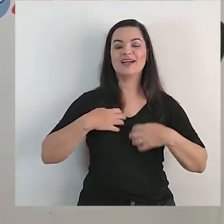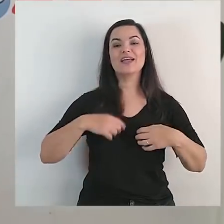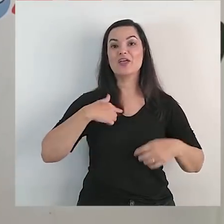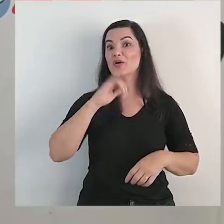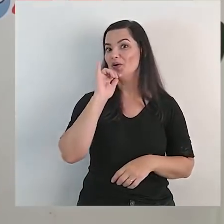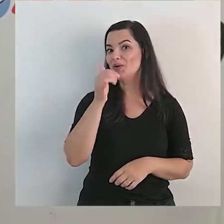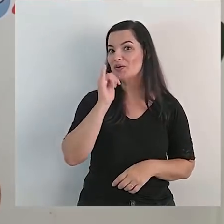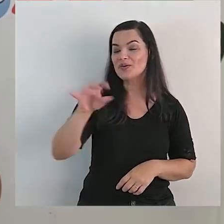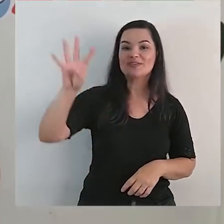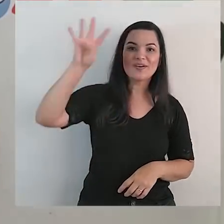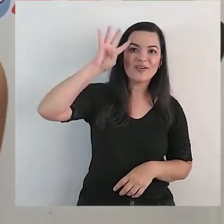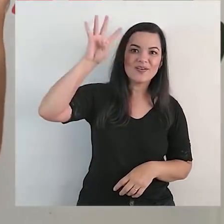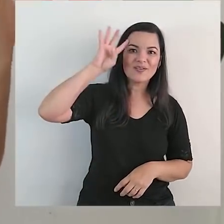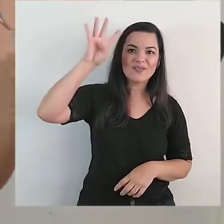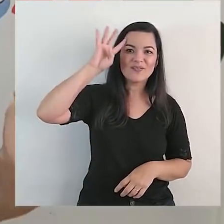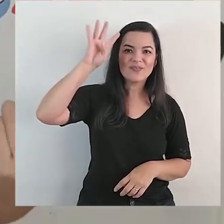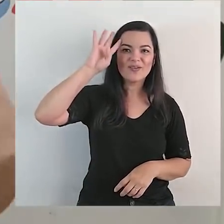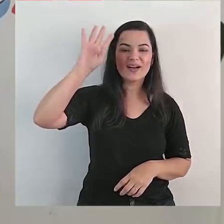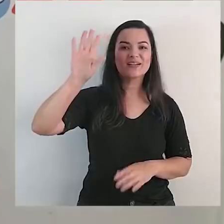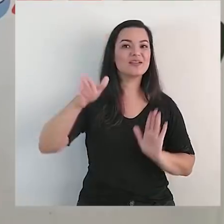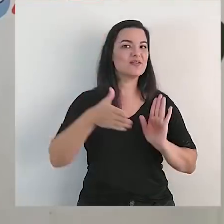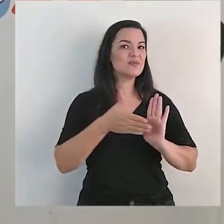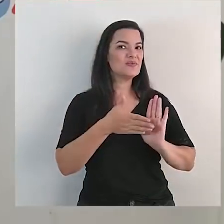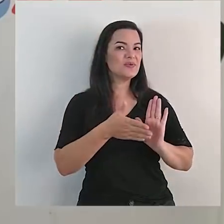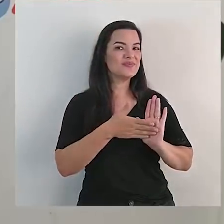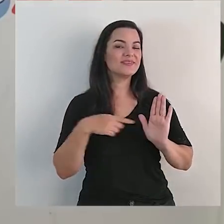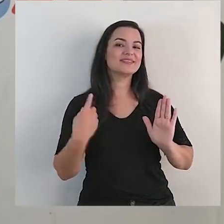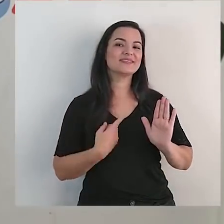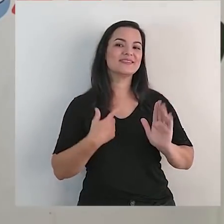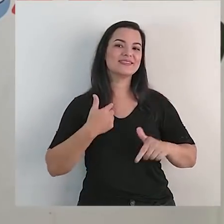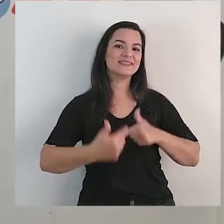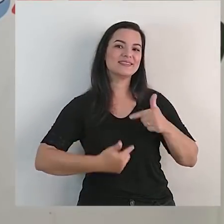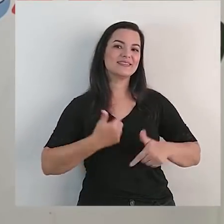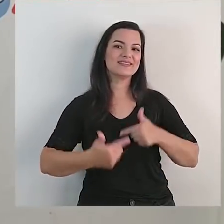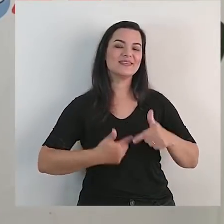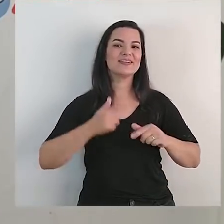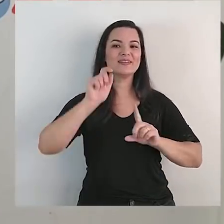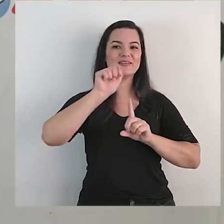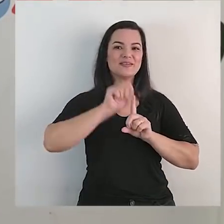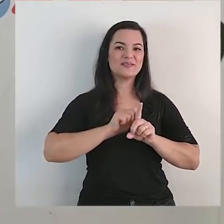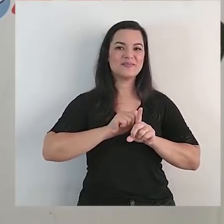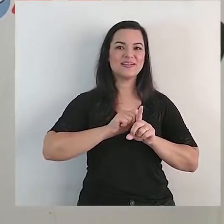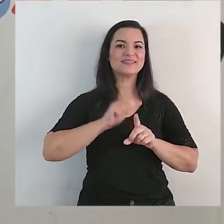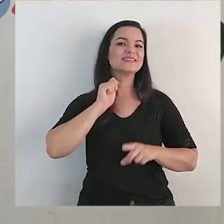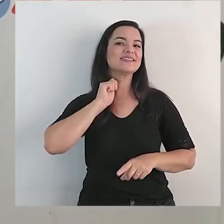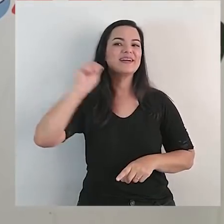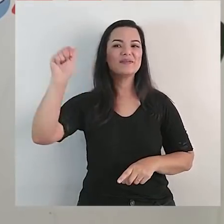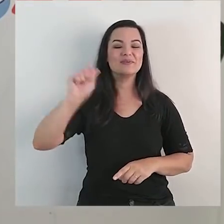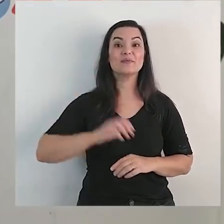contar na quarta-feira qual será a proposta que vamos trabalhar